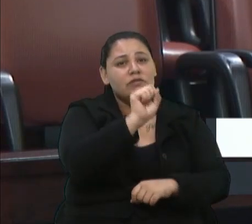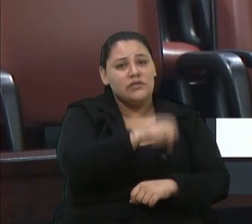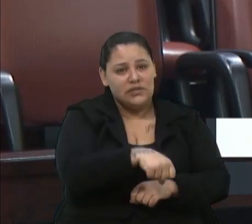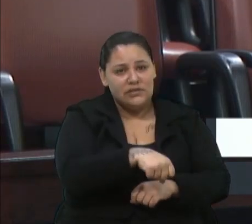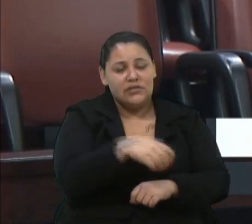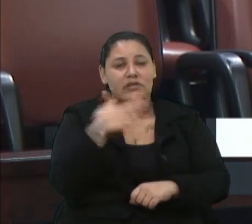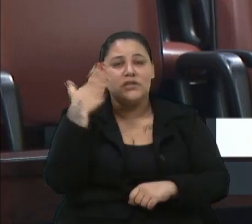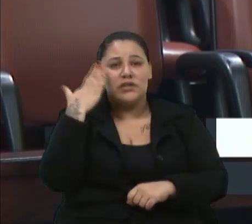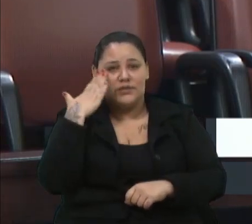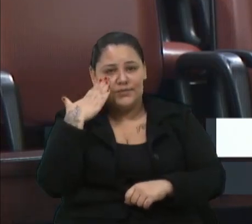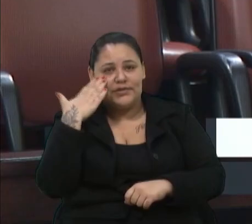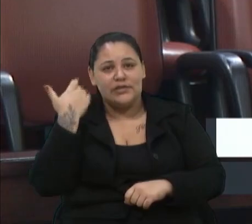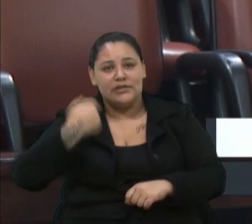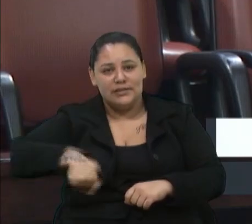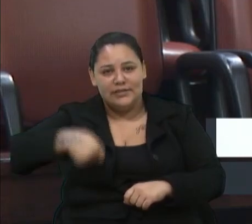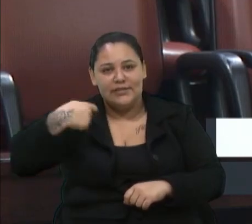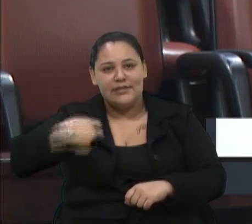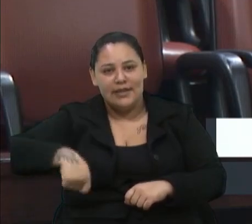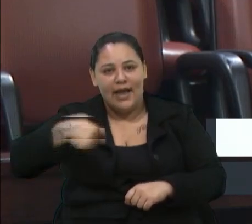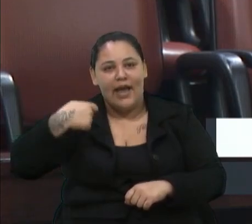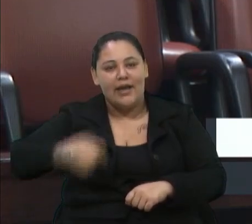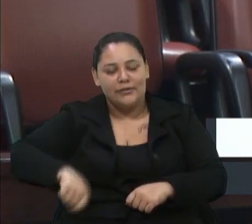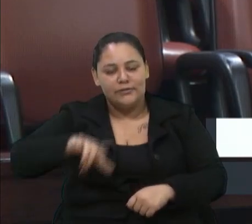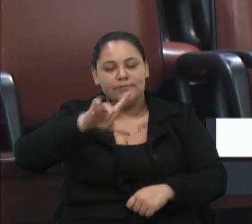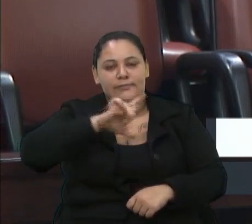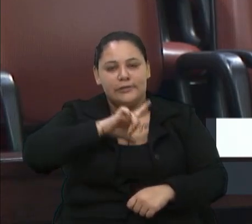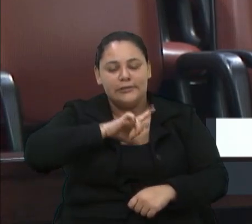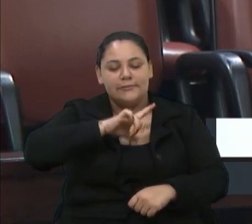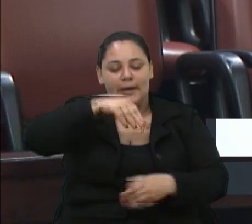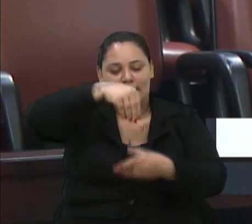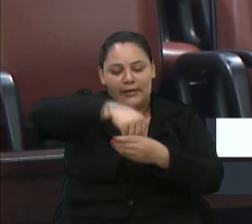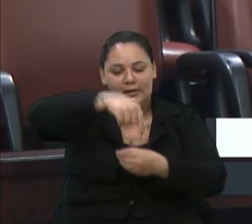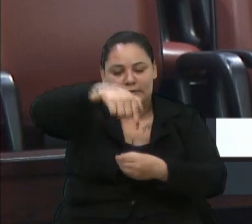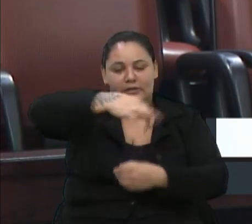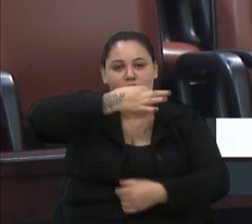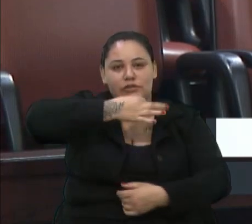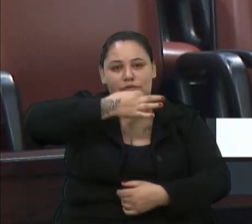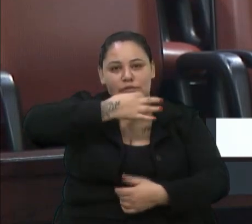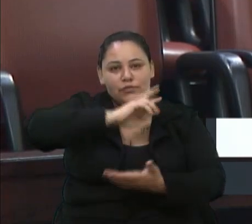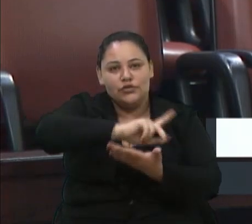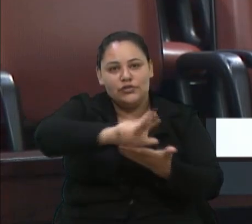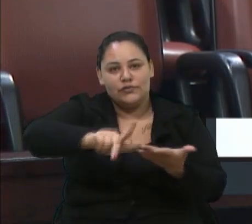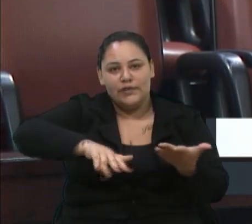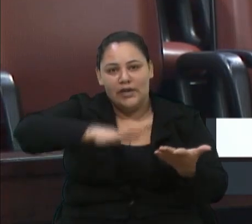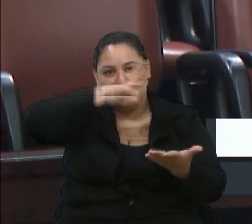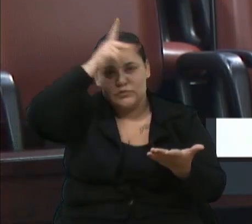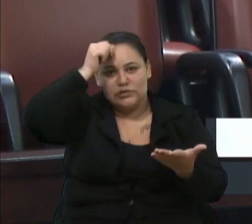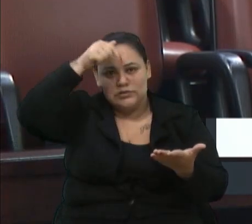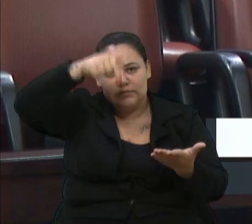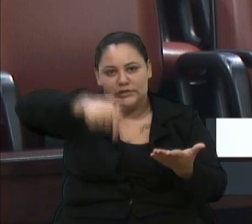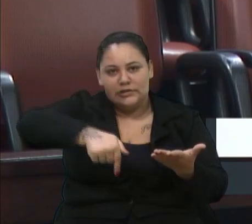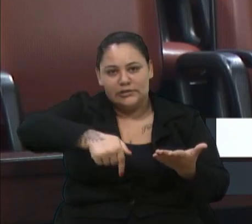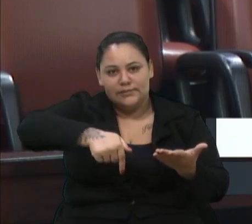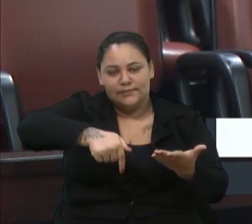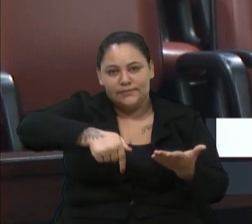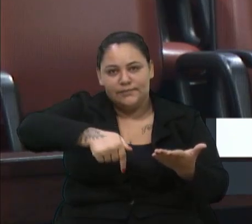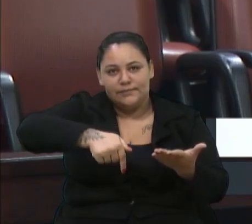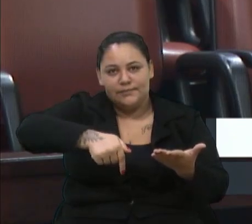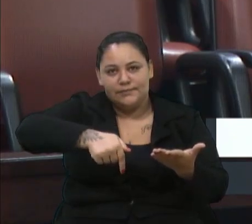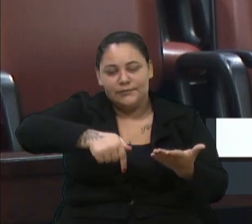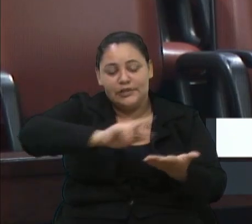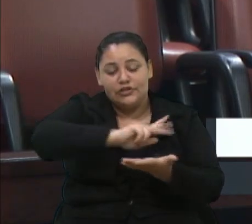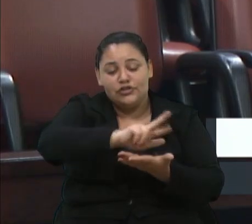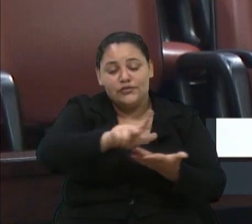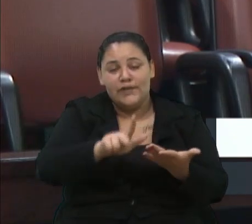sei essa necessidade que tem dentro de Caxias do Sul, dentro de várias cidades e de várias classes sociais,